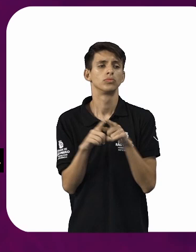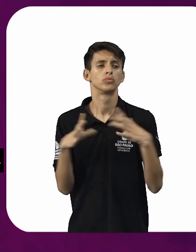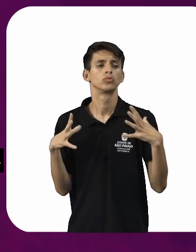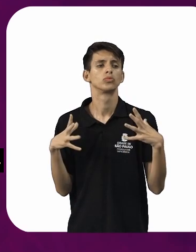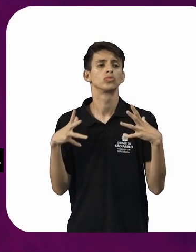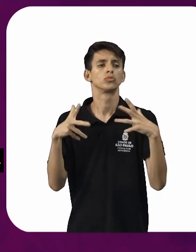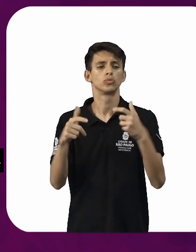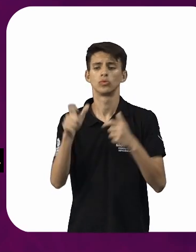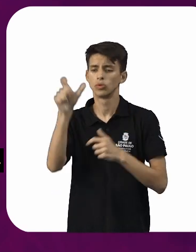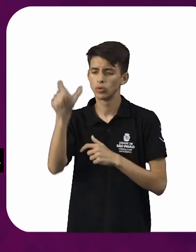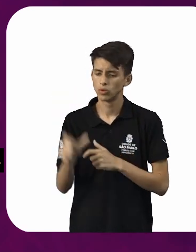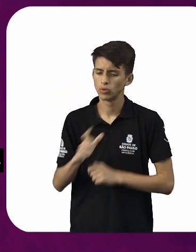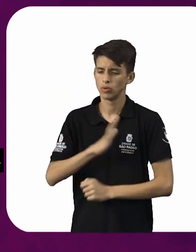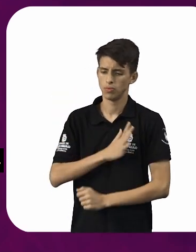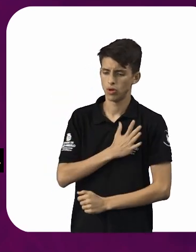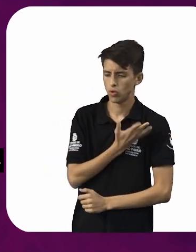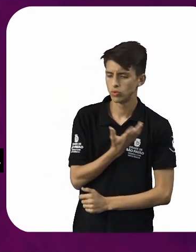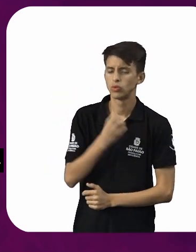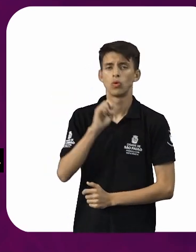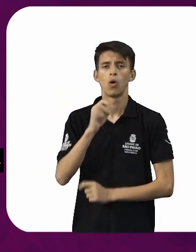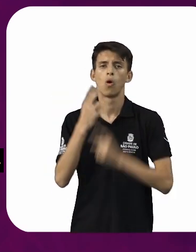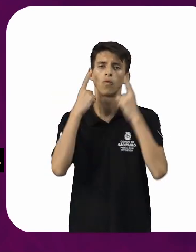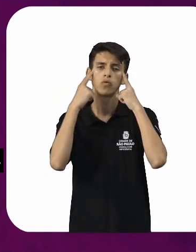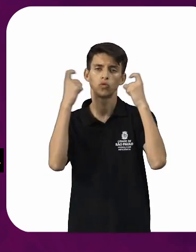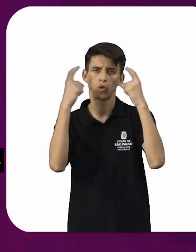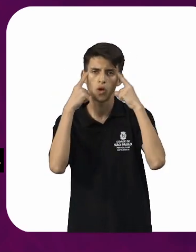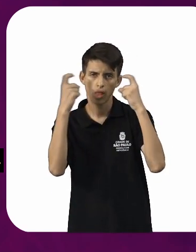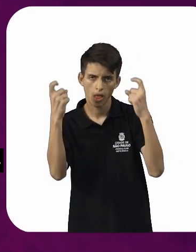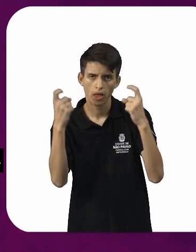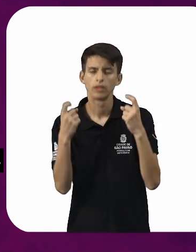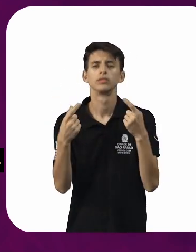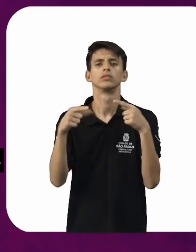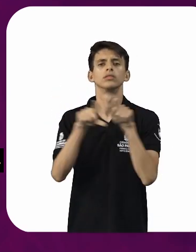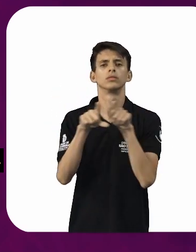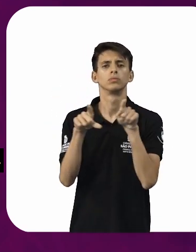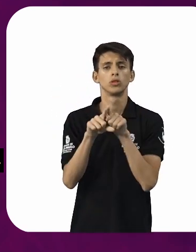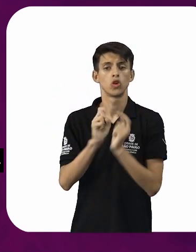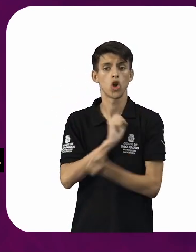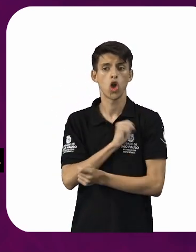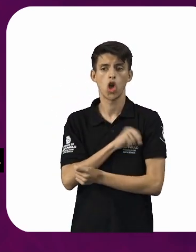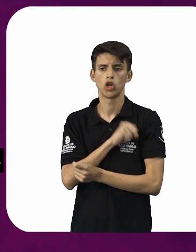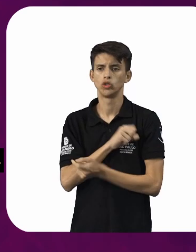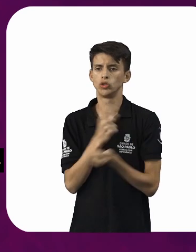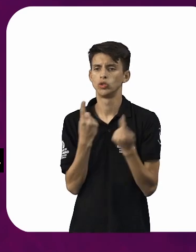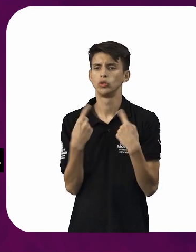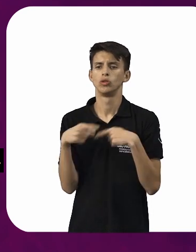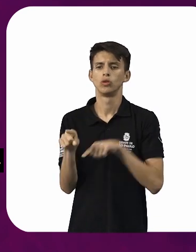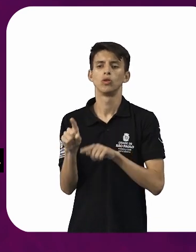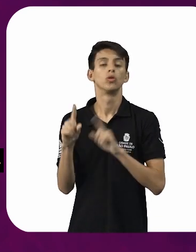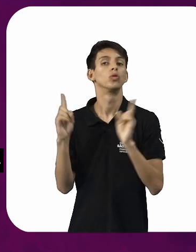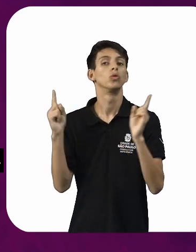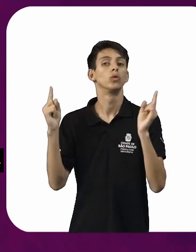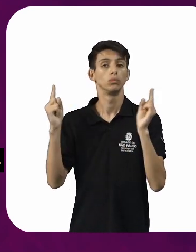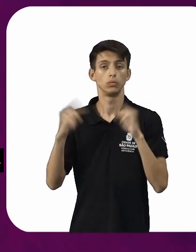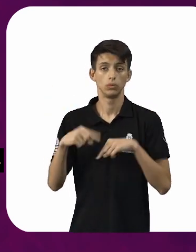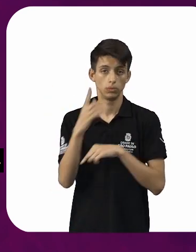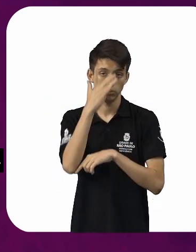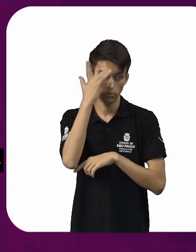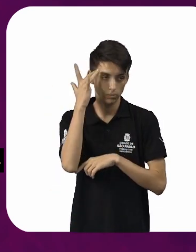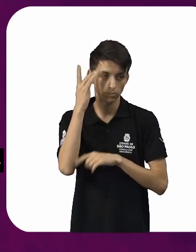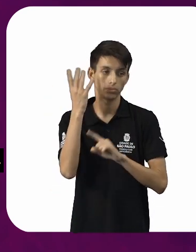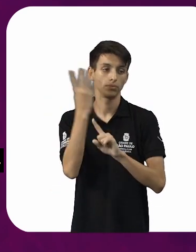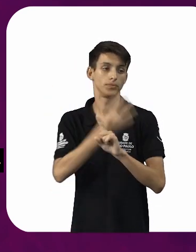toda discriminação e violência e discursos de ódio contra pessoas